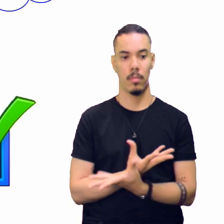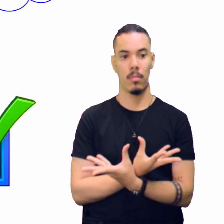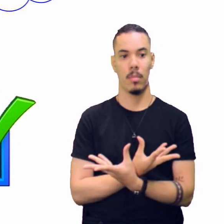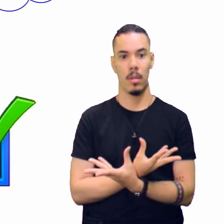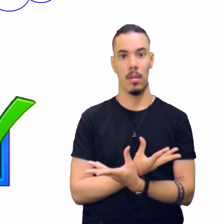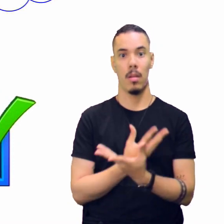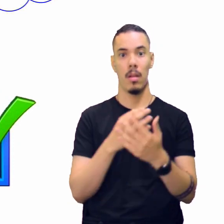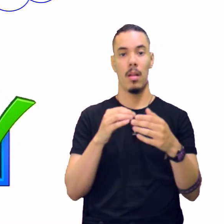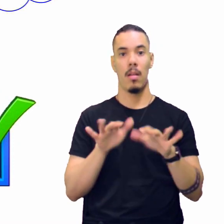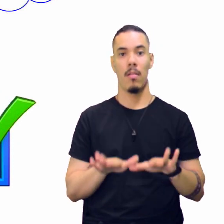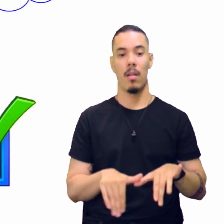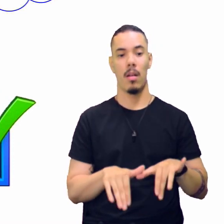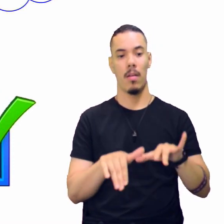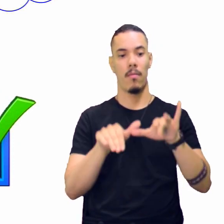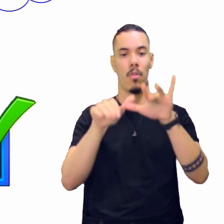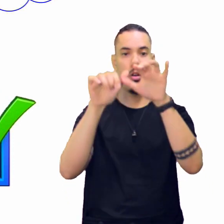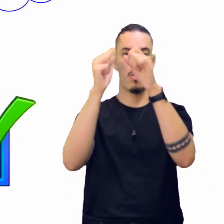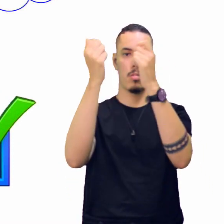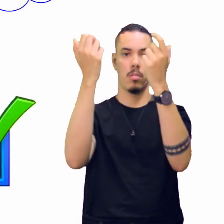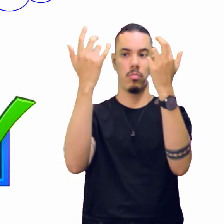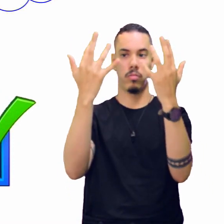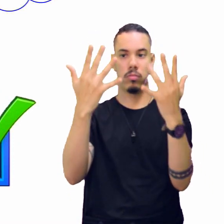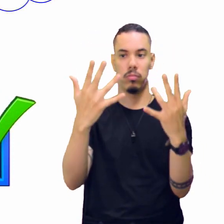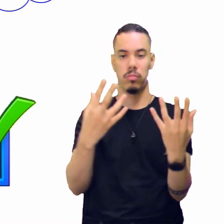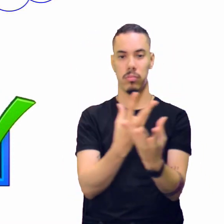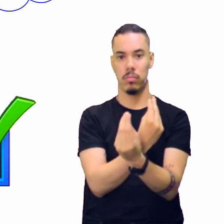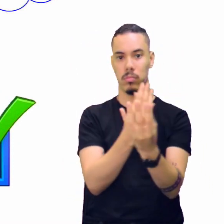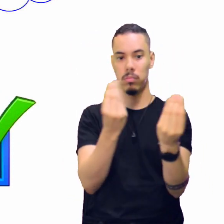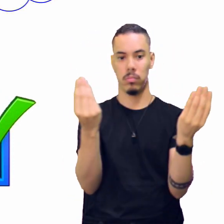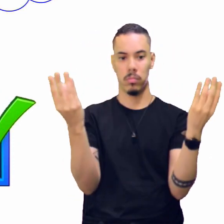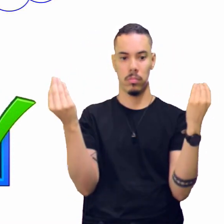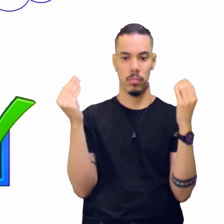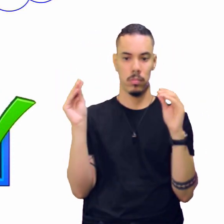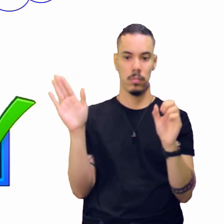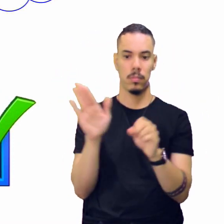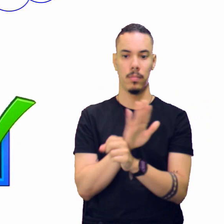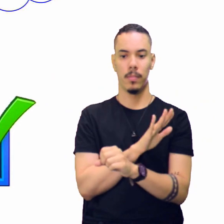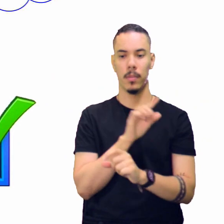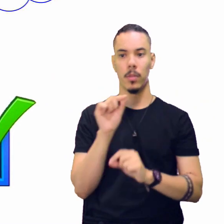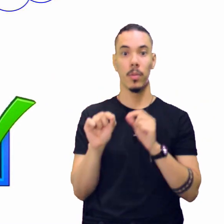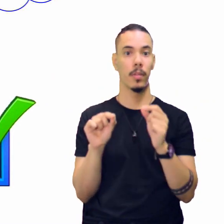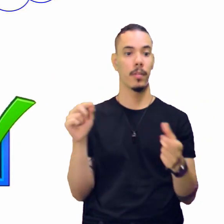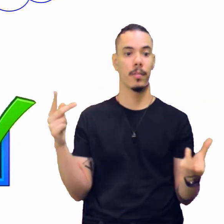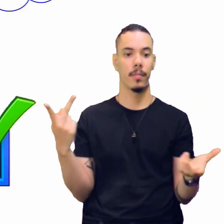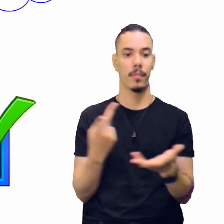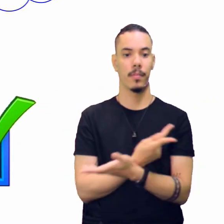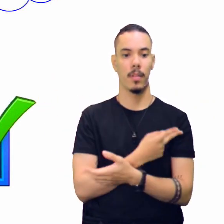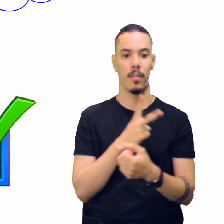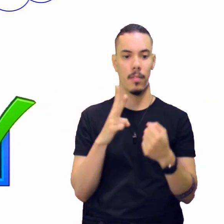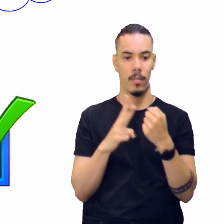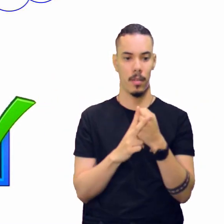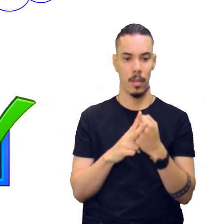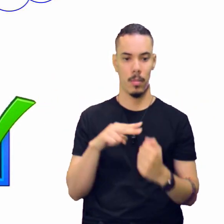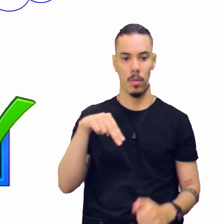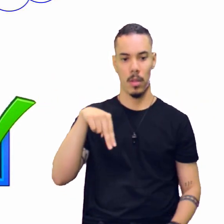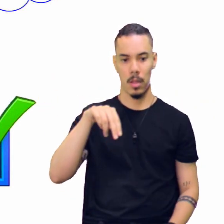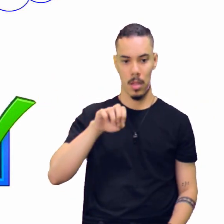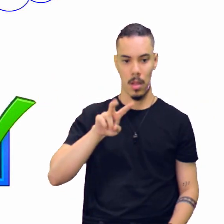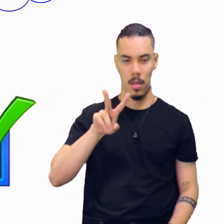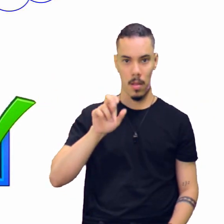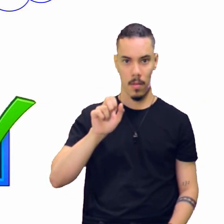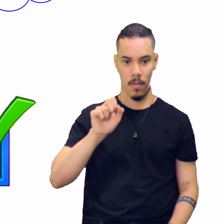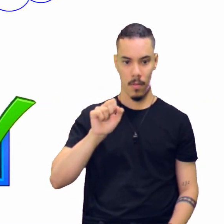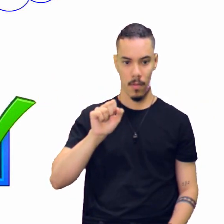Centenas de gaivotas nevavam o céu. O que que aconteceu aqui? O verbo nevar. Mas está